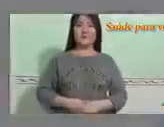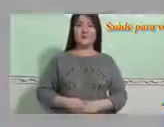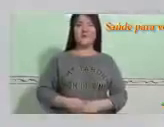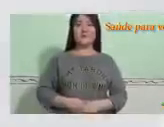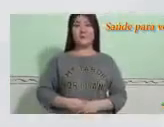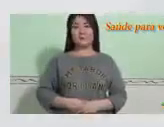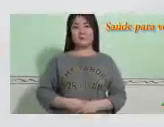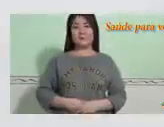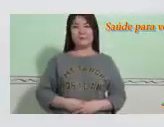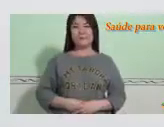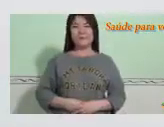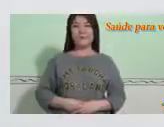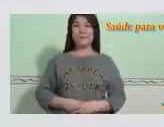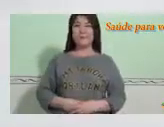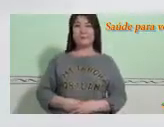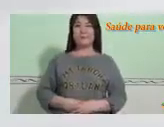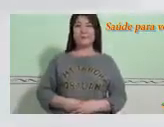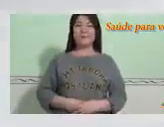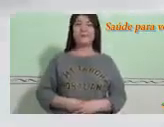VISCAUSASCAUSASDADEME acento circunflexo